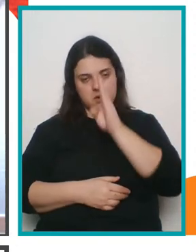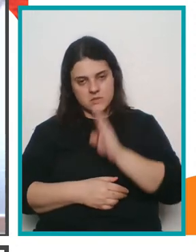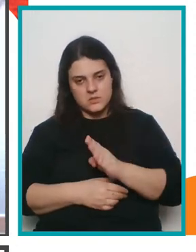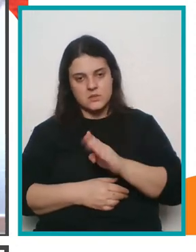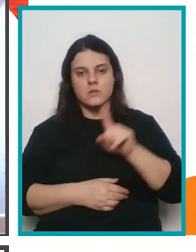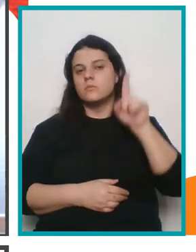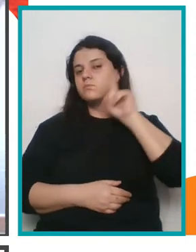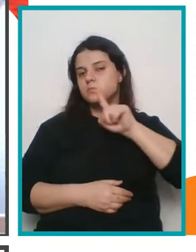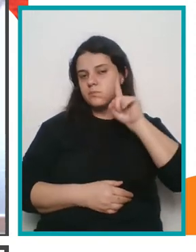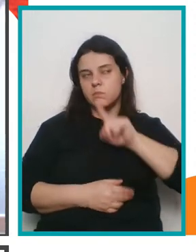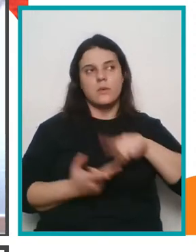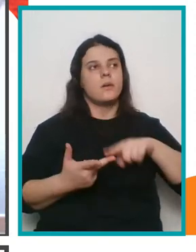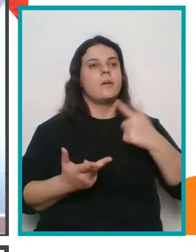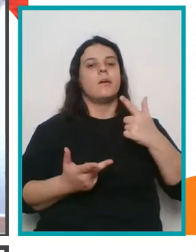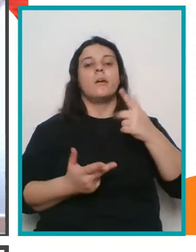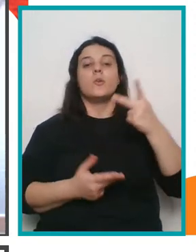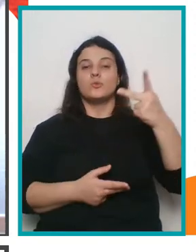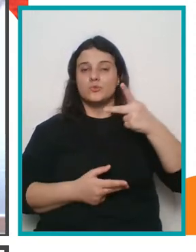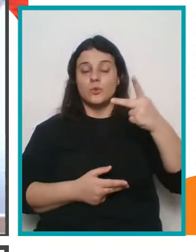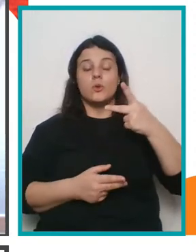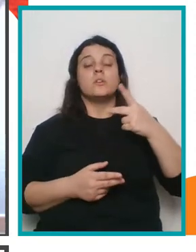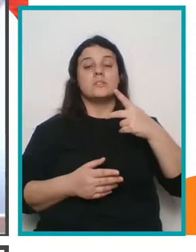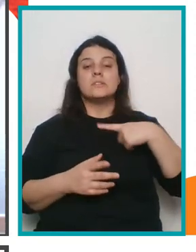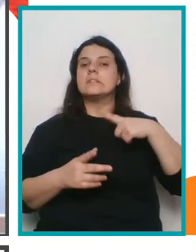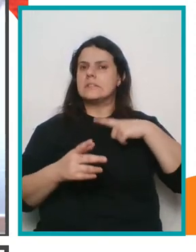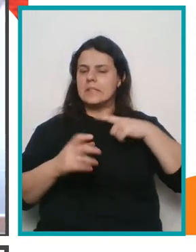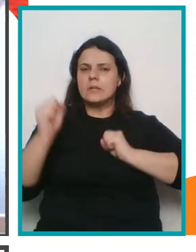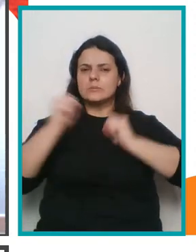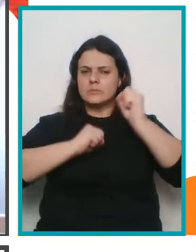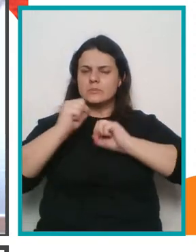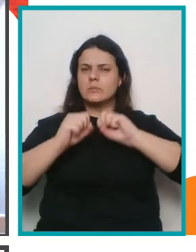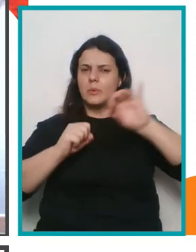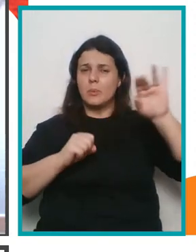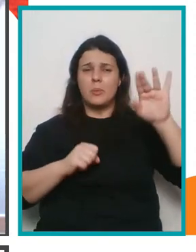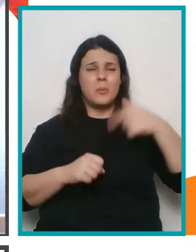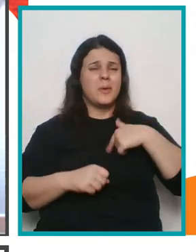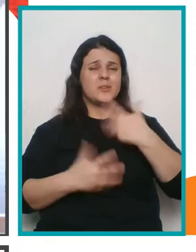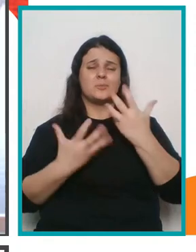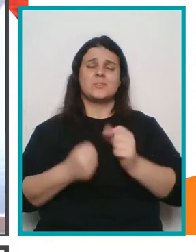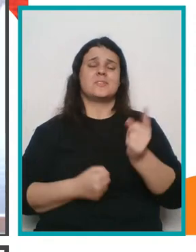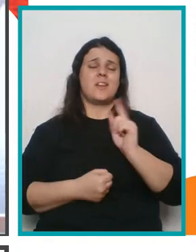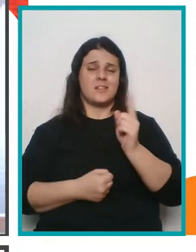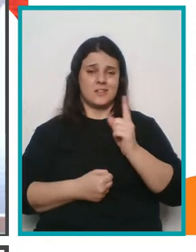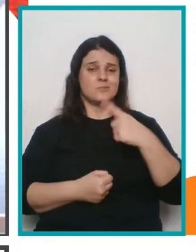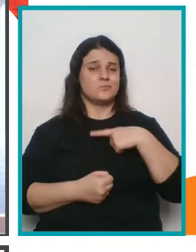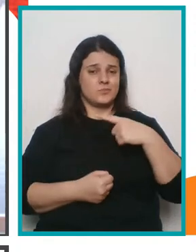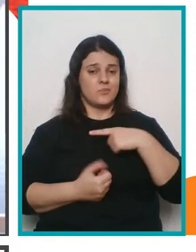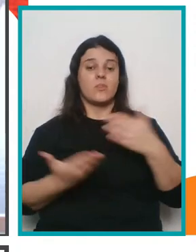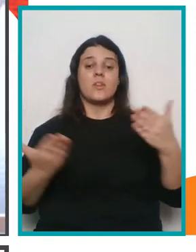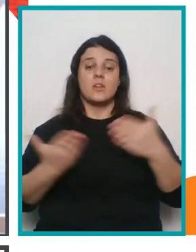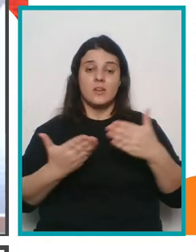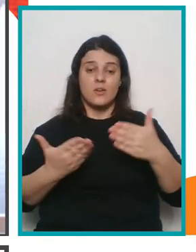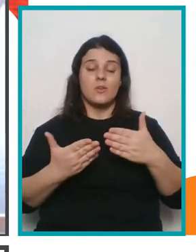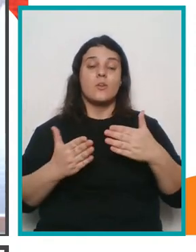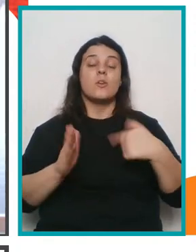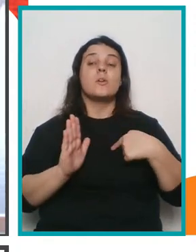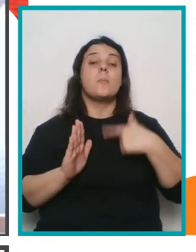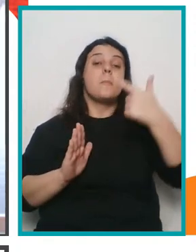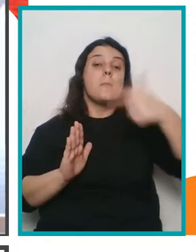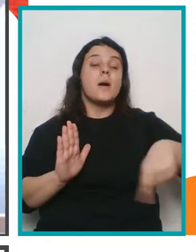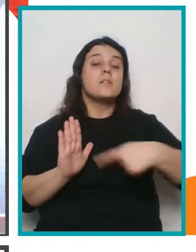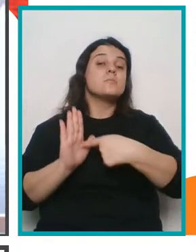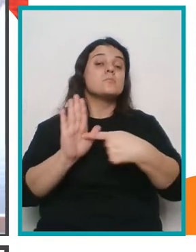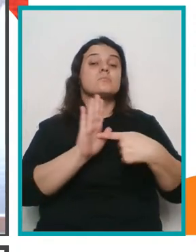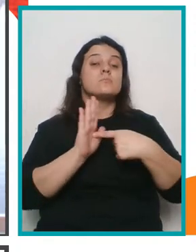aparecendo durante a crise do coronavírus. Paloma, você tem comentários sobre o negacionismo? Você acredita que